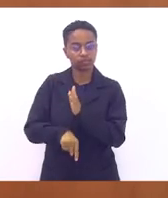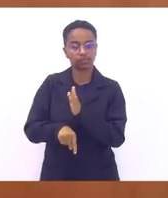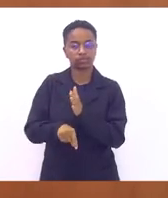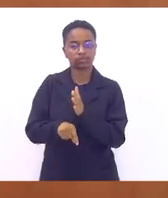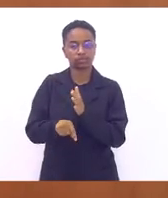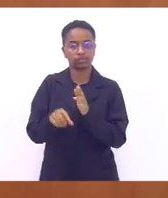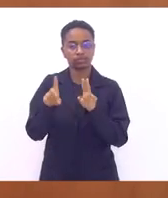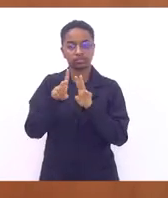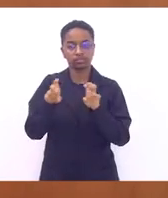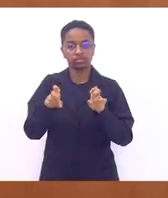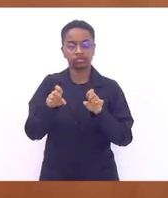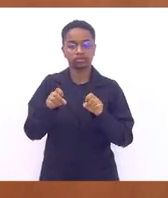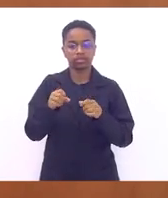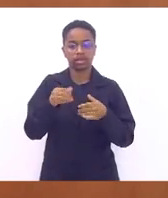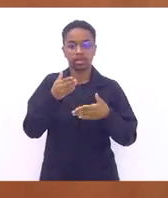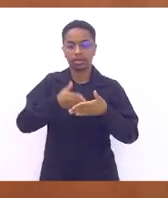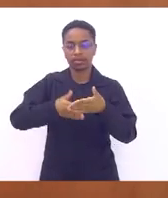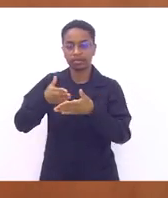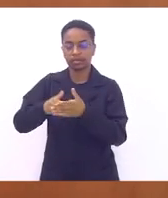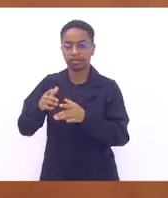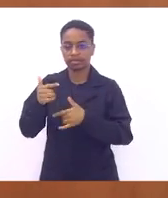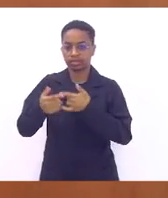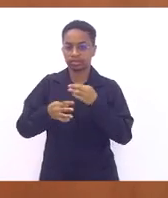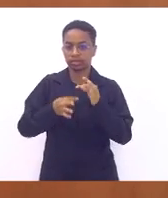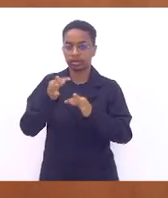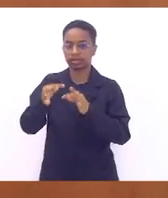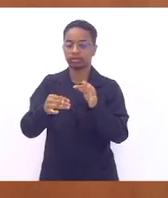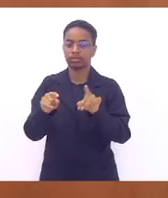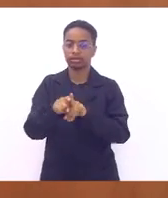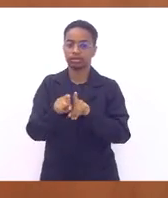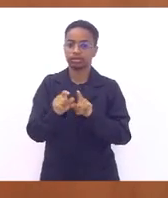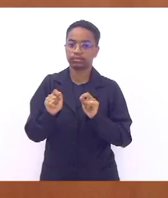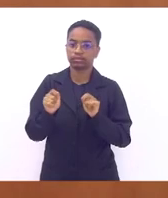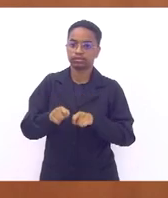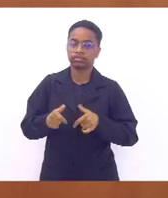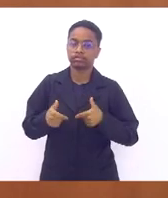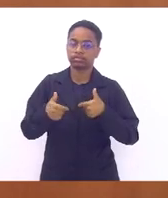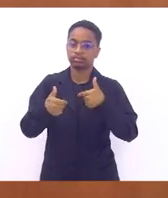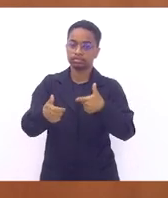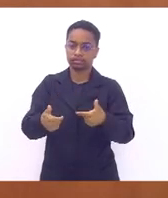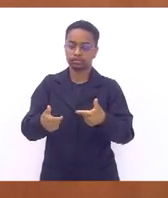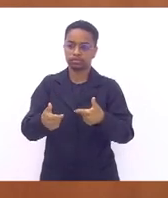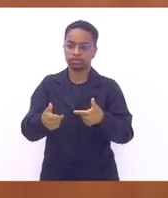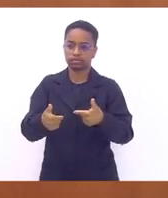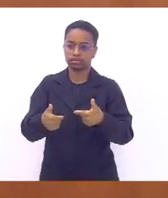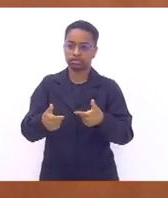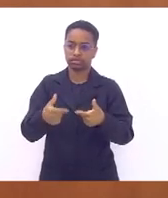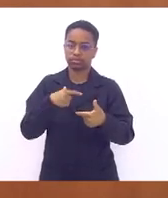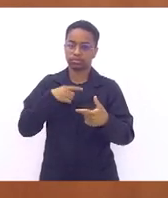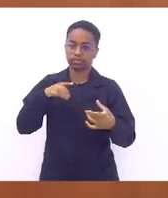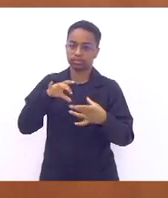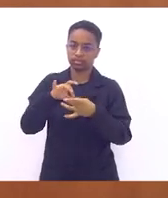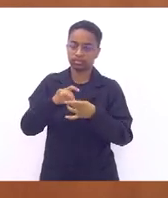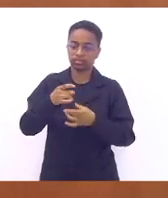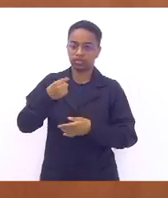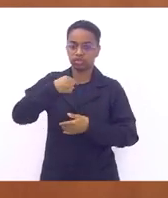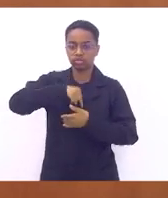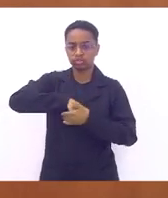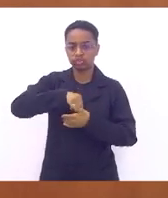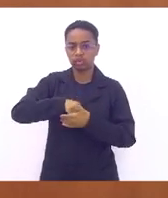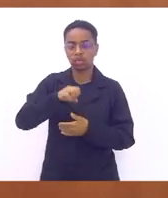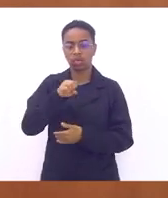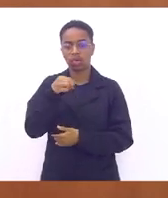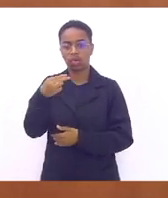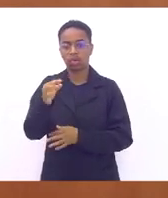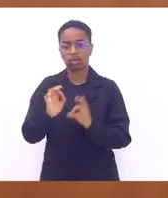questão da interrupção do tratamento e poder intervir sobre essas questões que estão nas subjetividades ou nas organizações